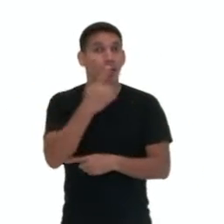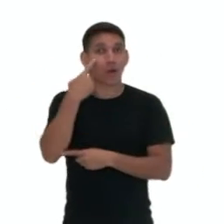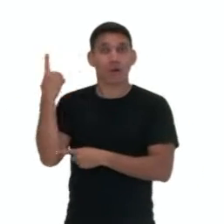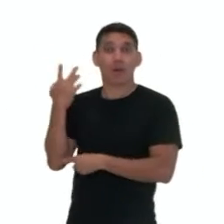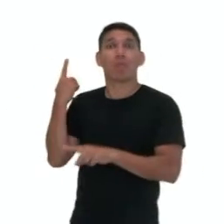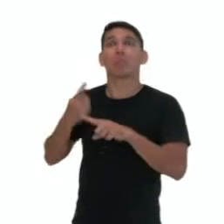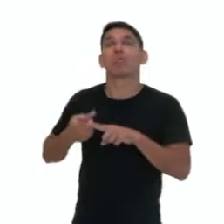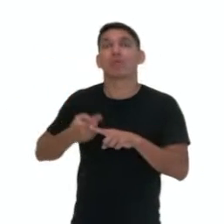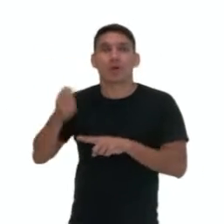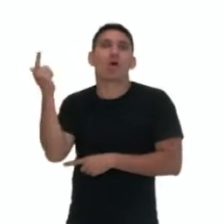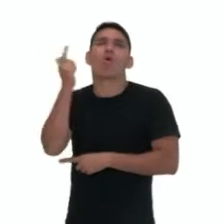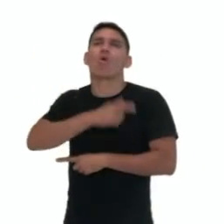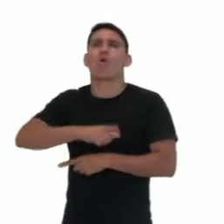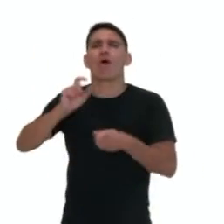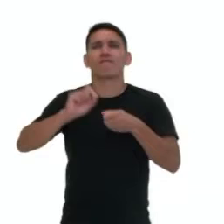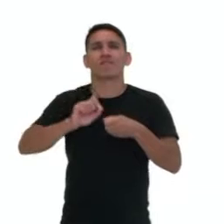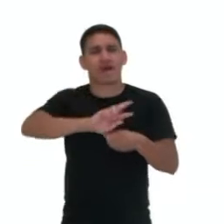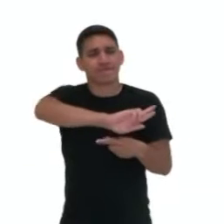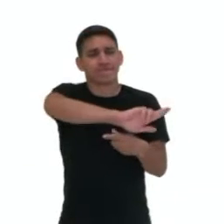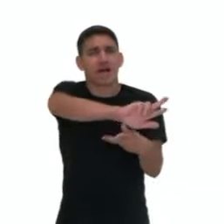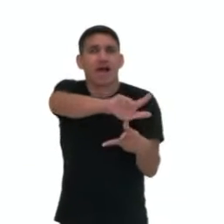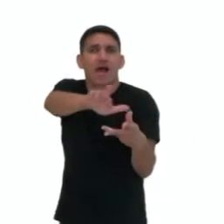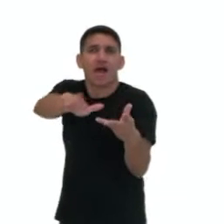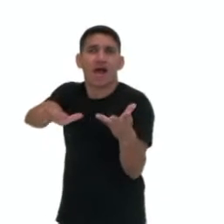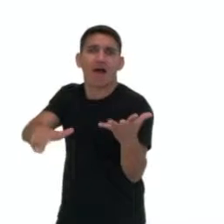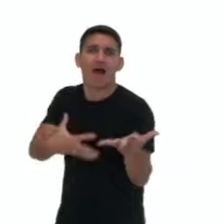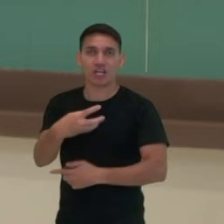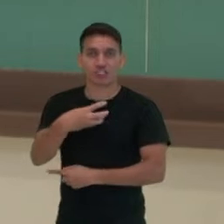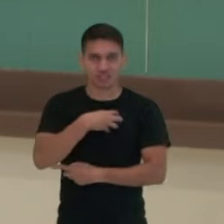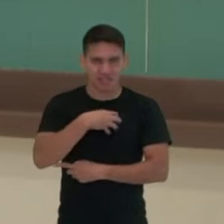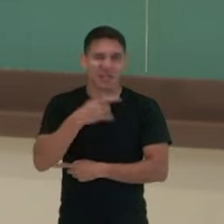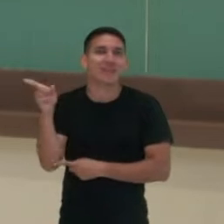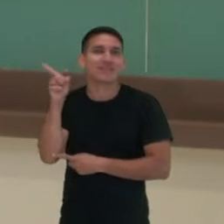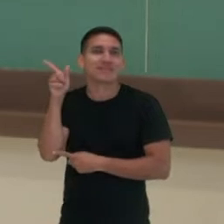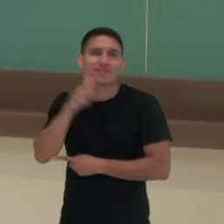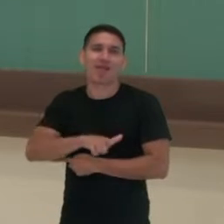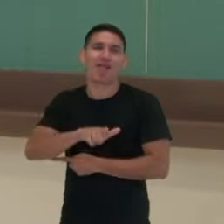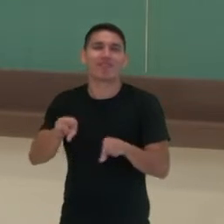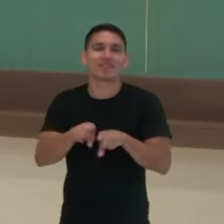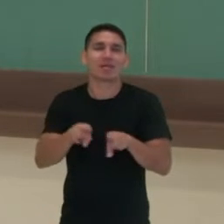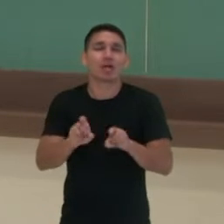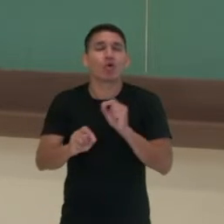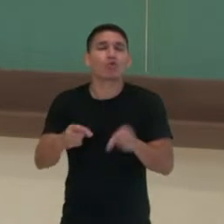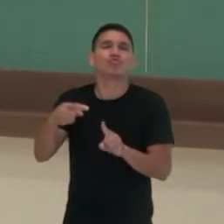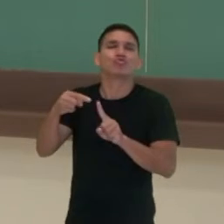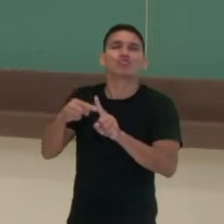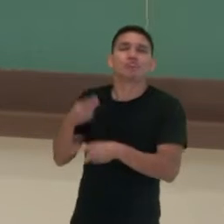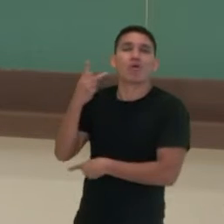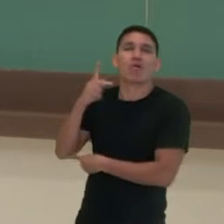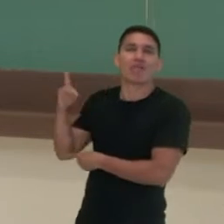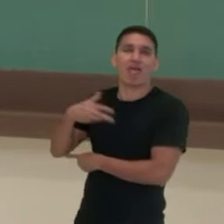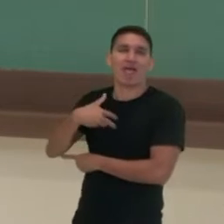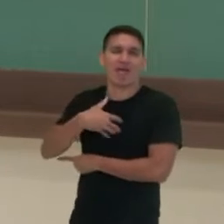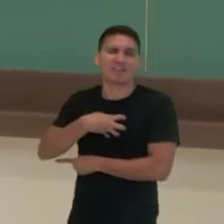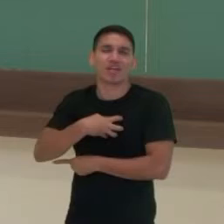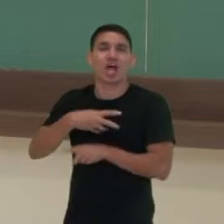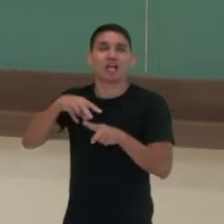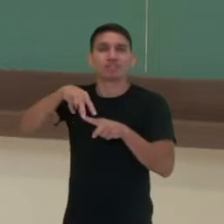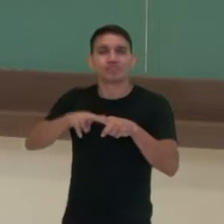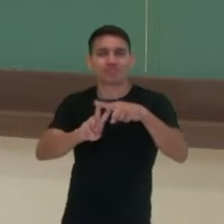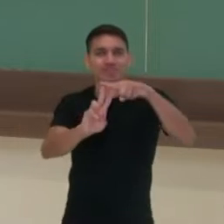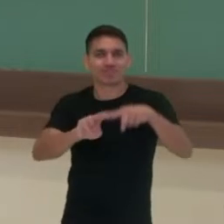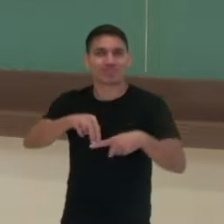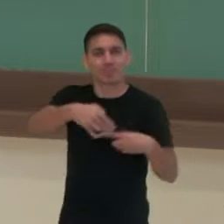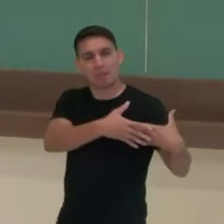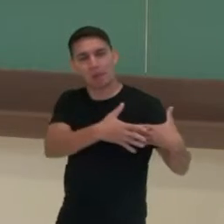ela desenvolve a ginástica em vários aparelhos, e a gente vai falar um pouquinho também desse tipo de ginástica dela, né? E vamos no